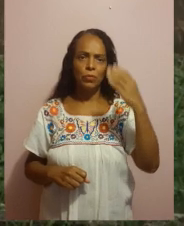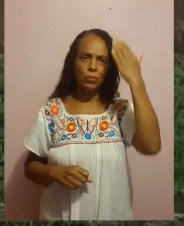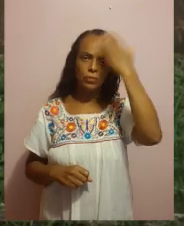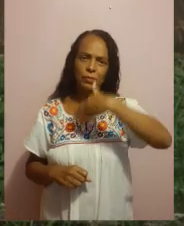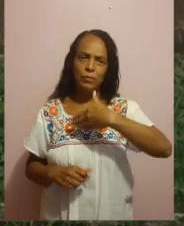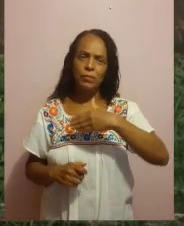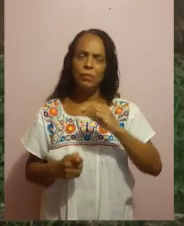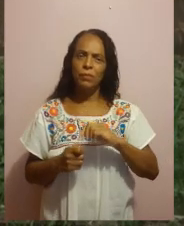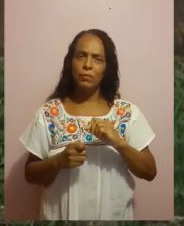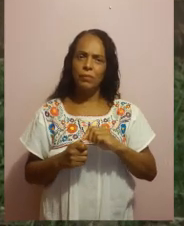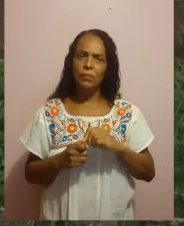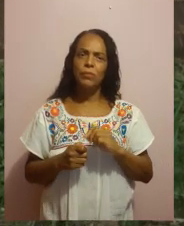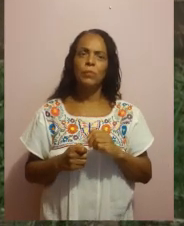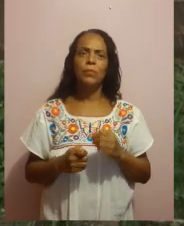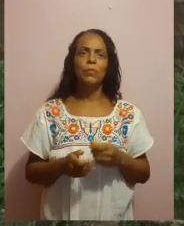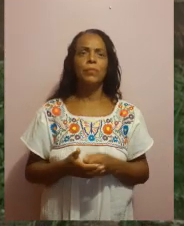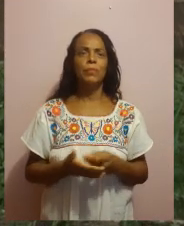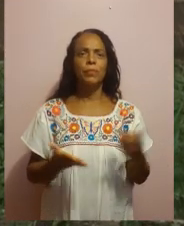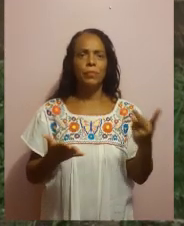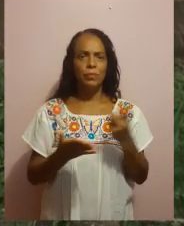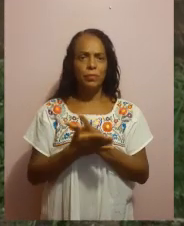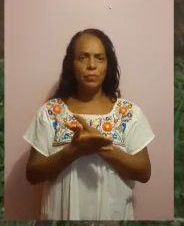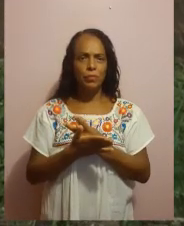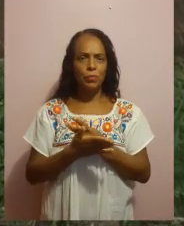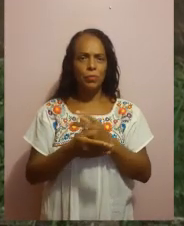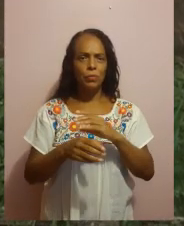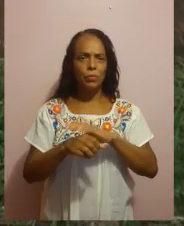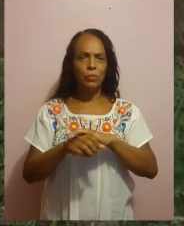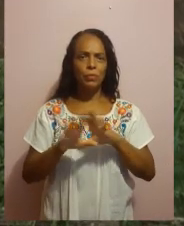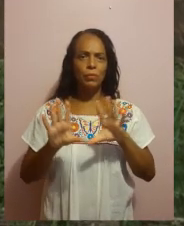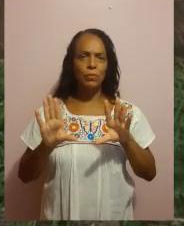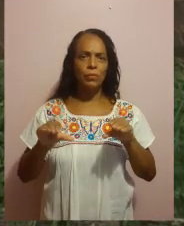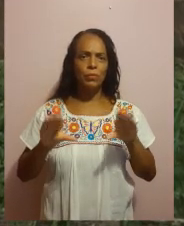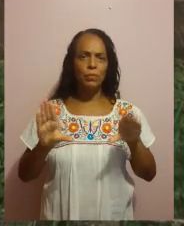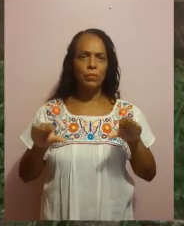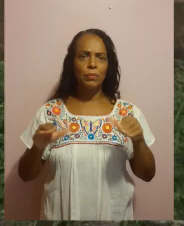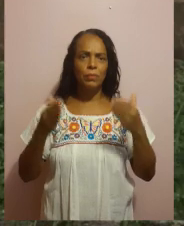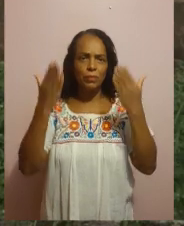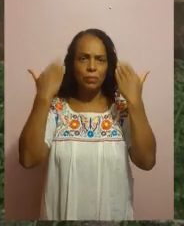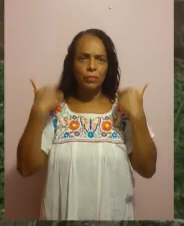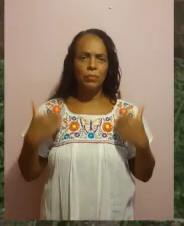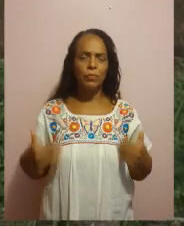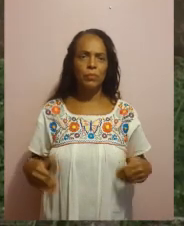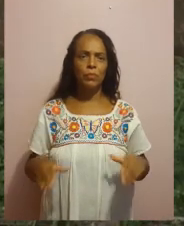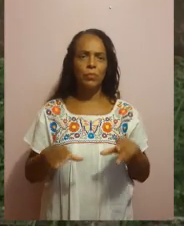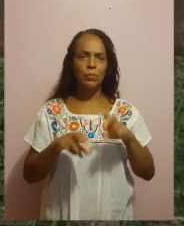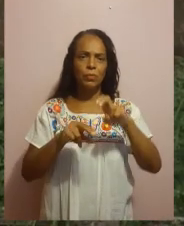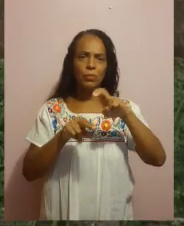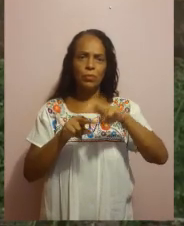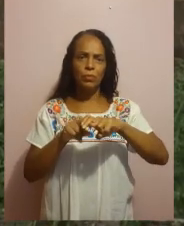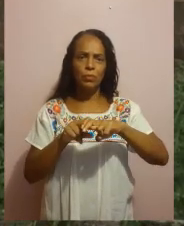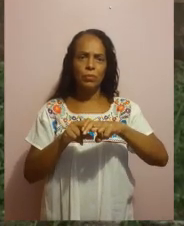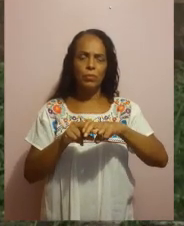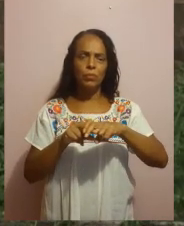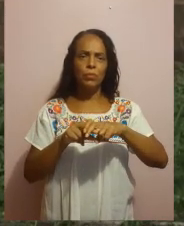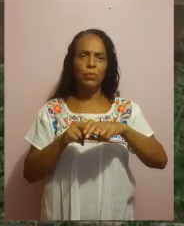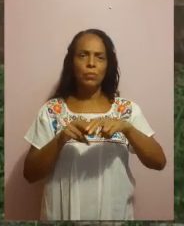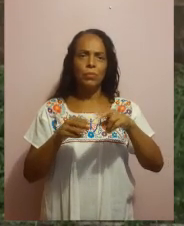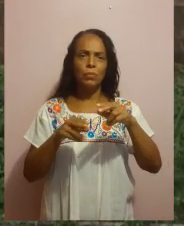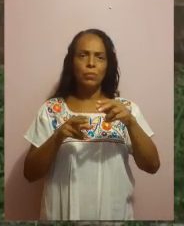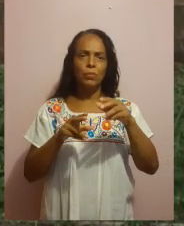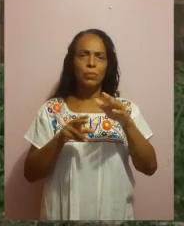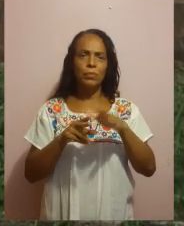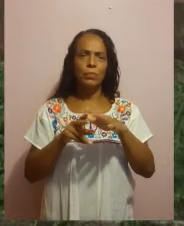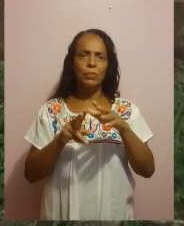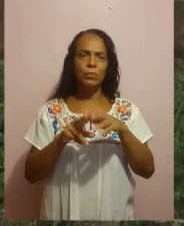acometeu principalmente as articulações, né, das pernas, as